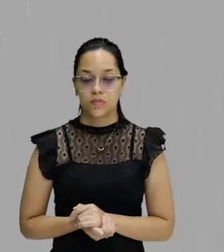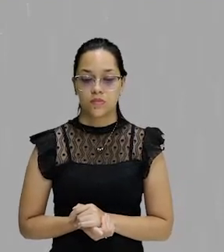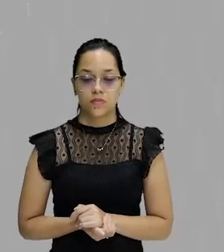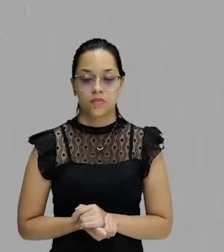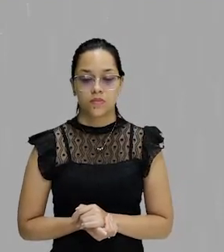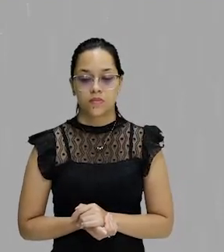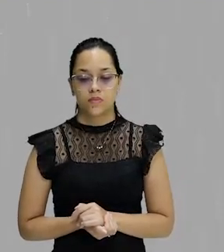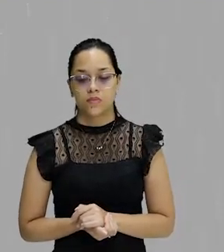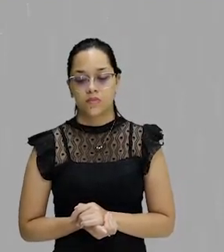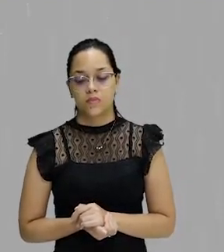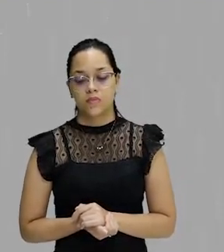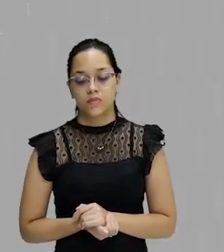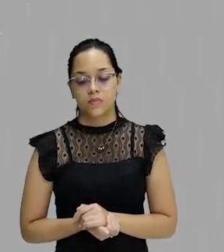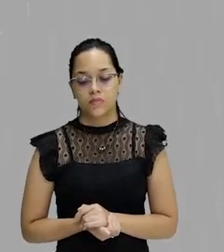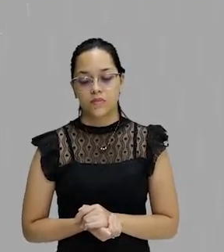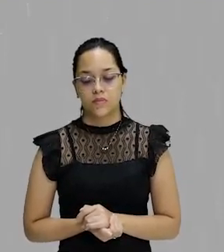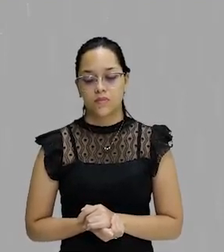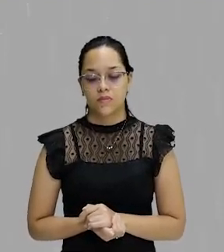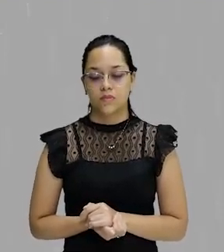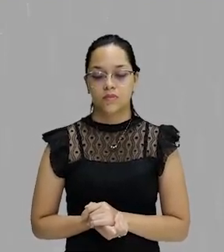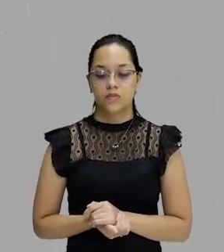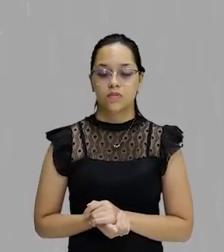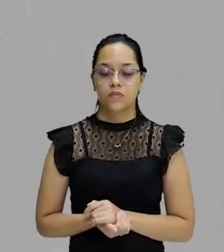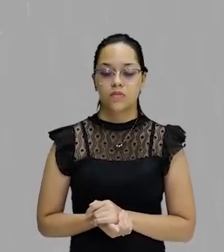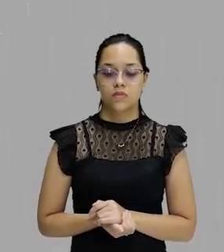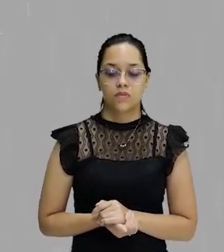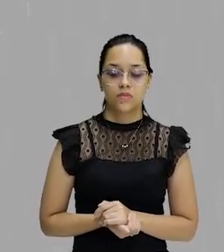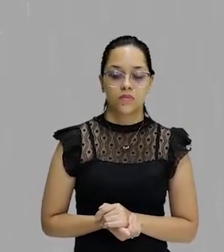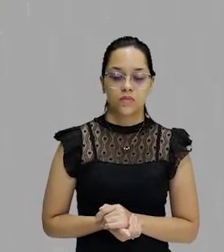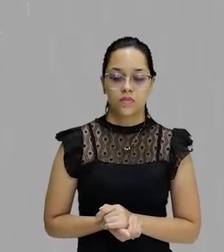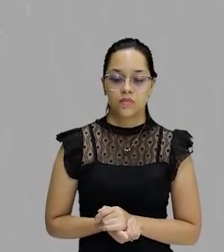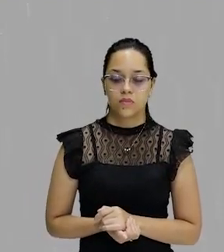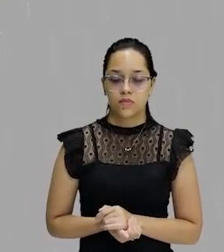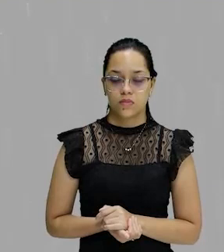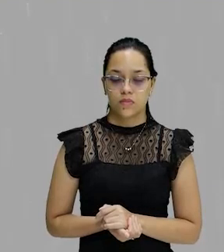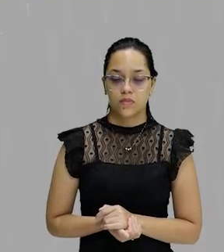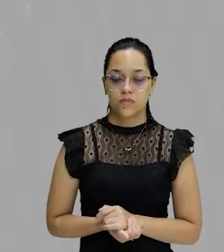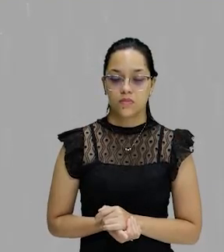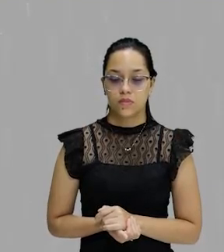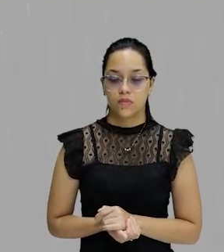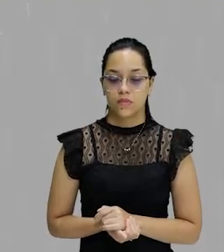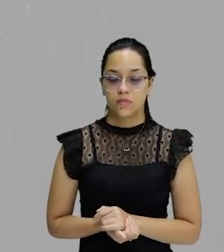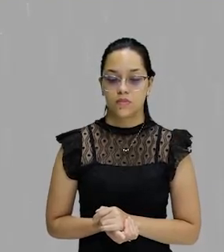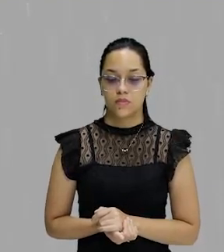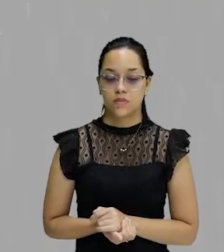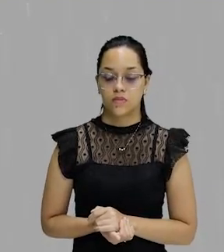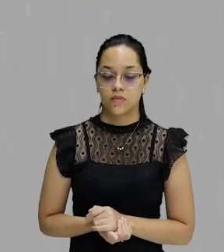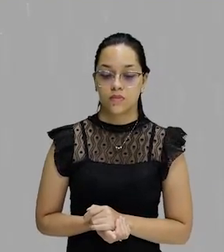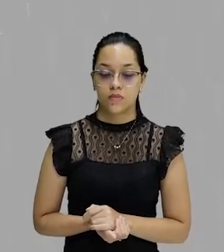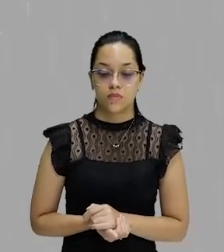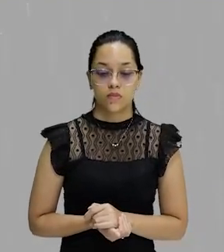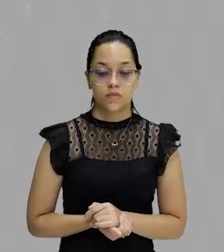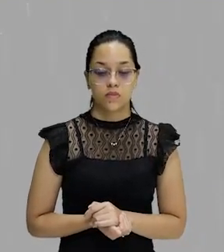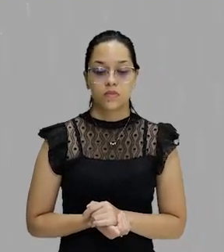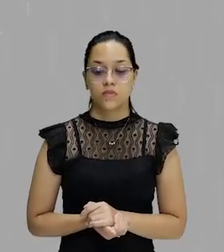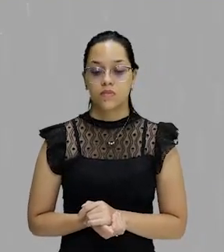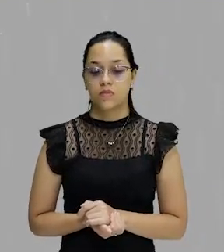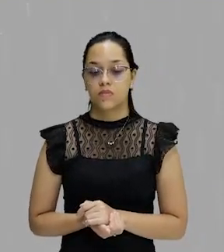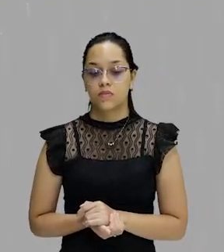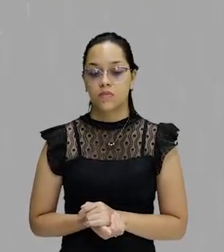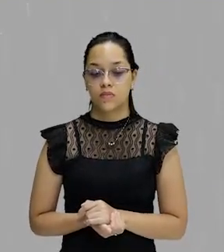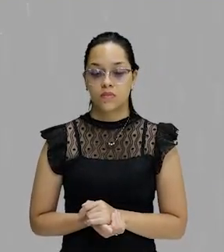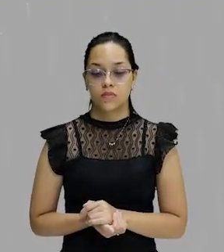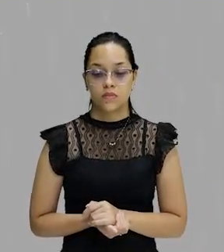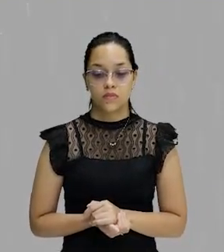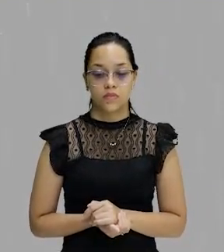no rialto. Um mendigo que habitualmente vinha exibir-se na praça. Gostava